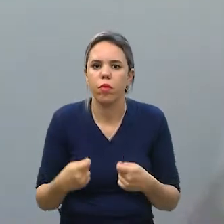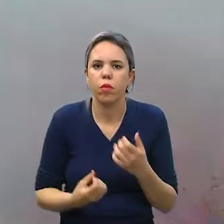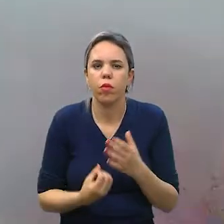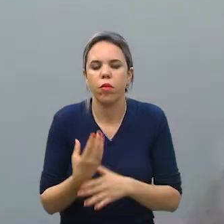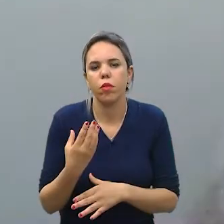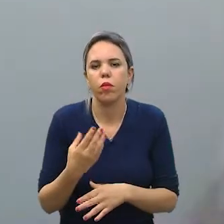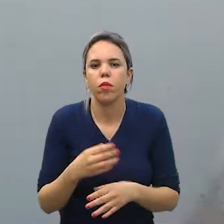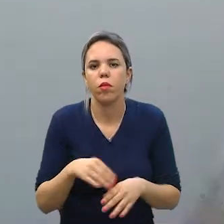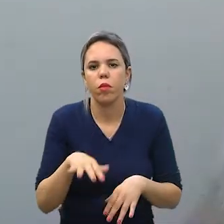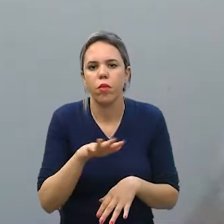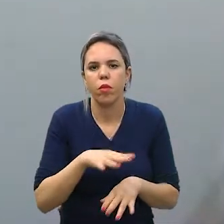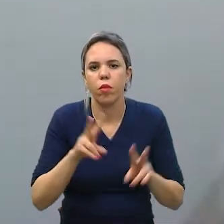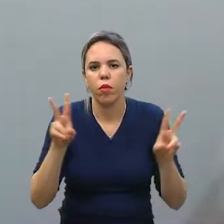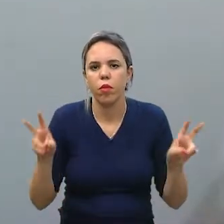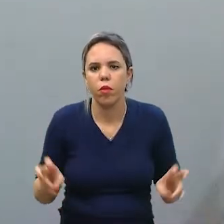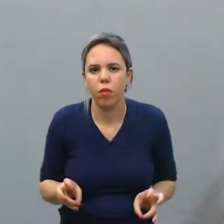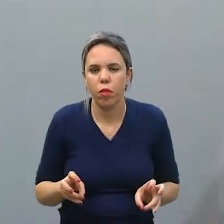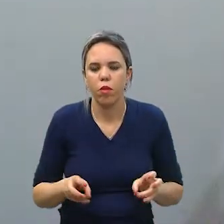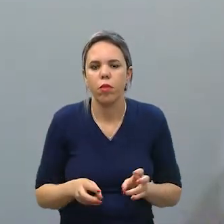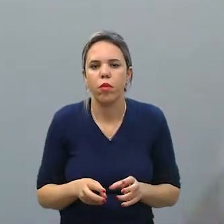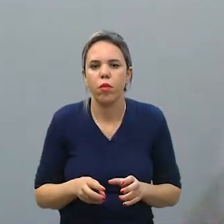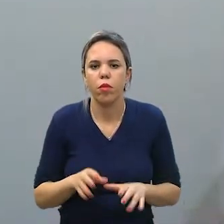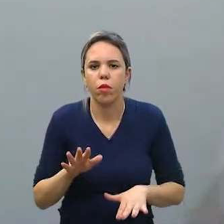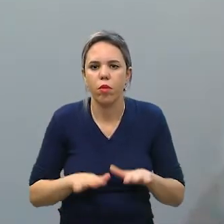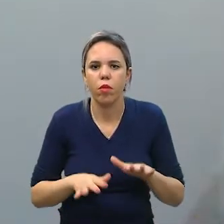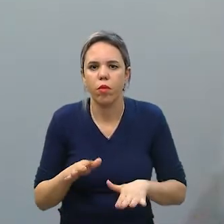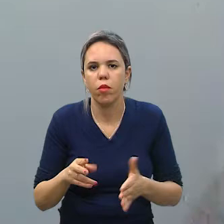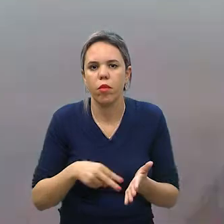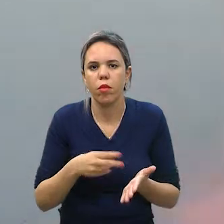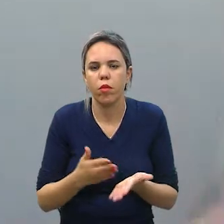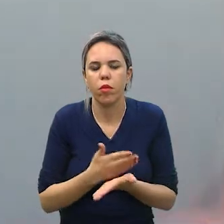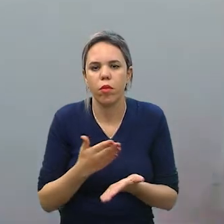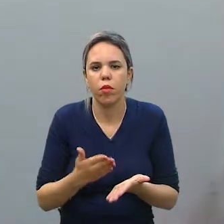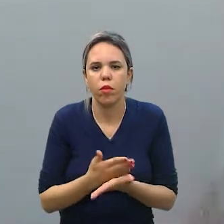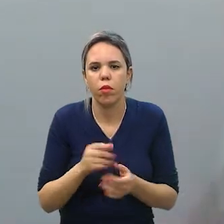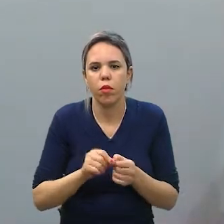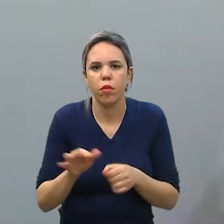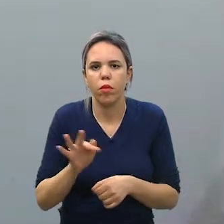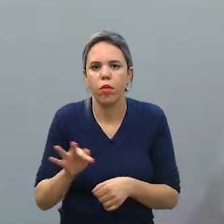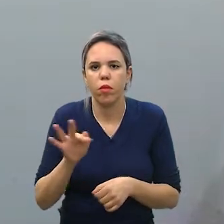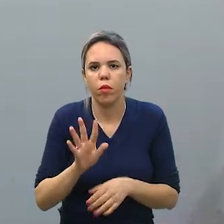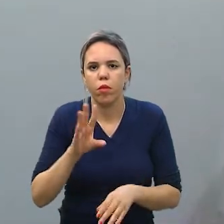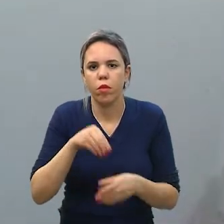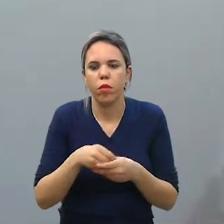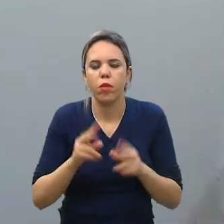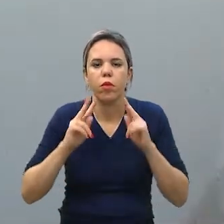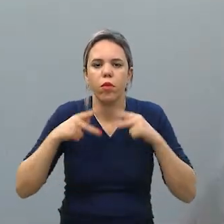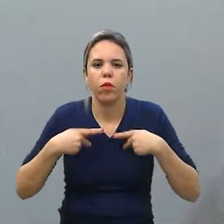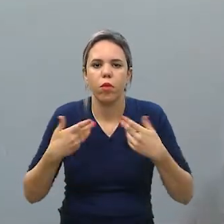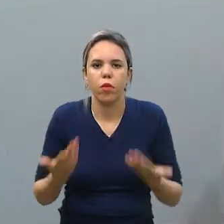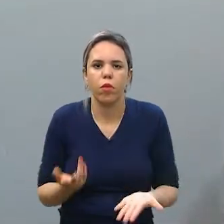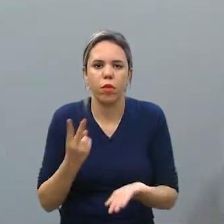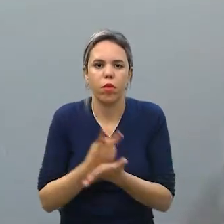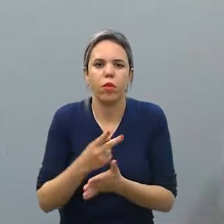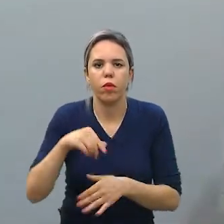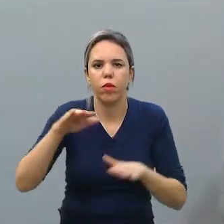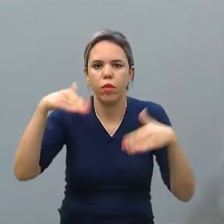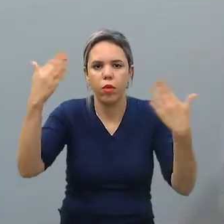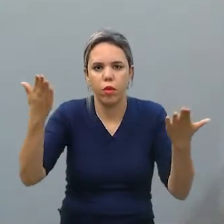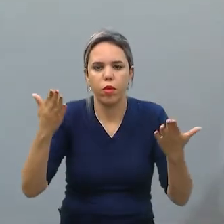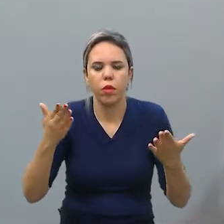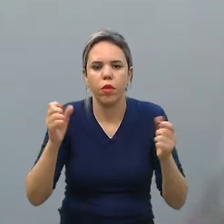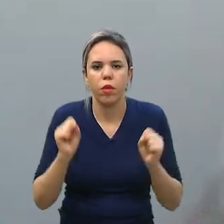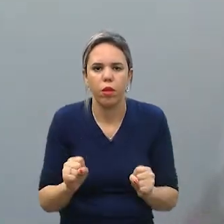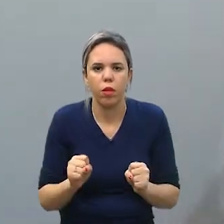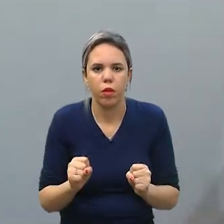recorrer ao assunto de uma determinada obra, né? Vamos supor, se for fazer uma faculdade dentro da área de humanas, ou mesmo quem for de fora,